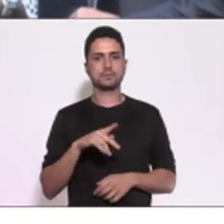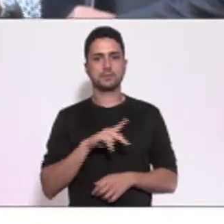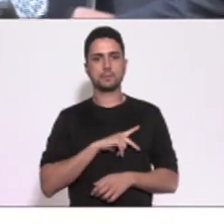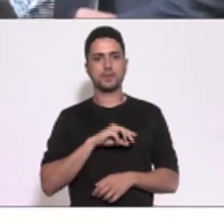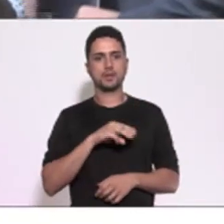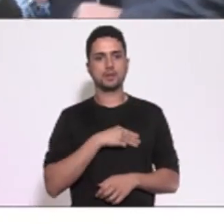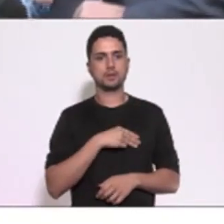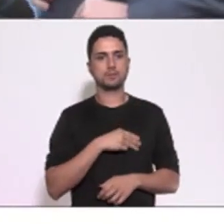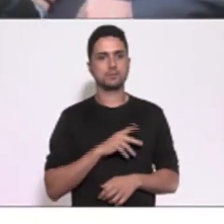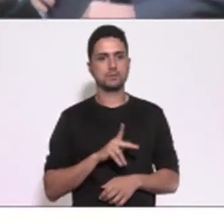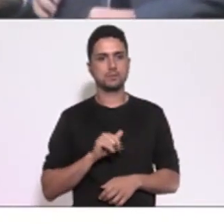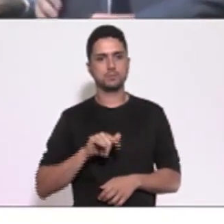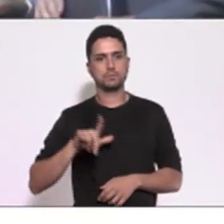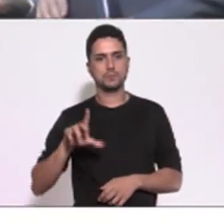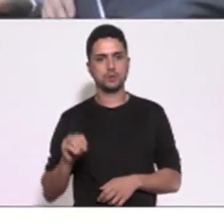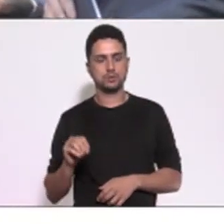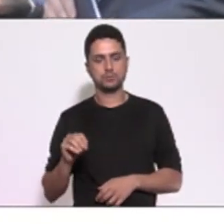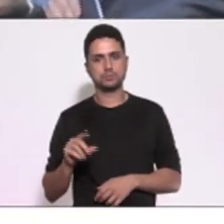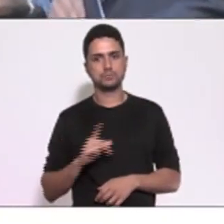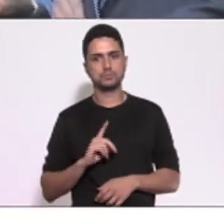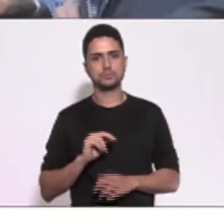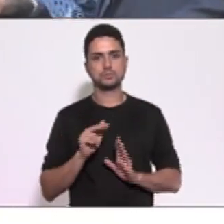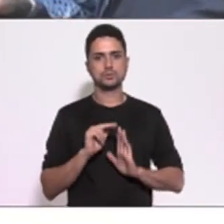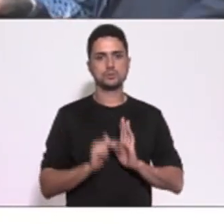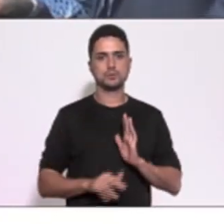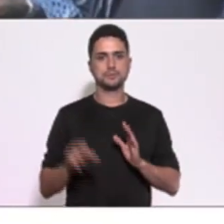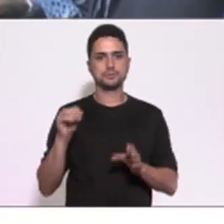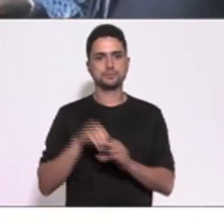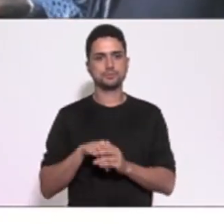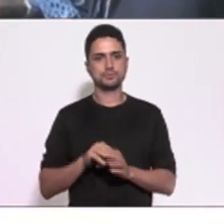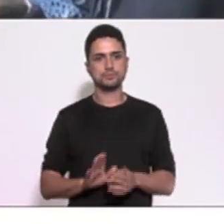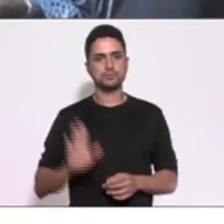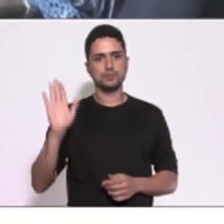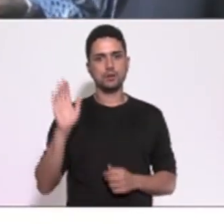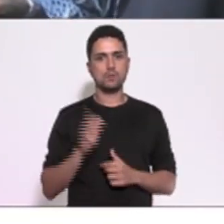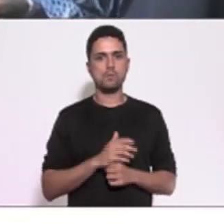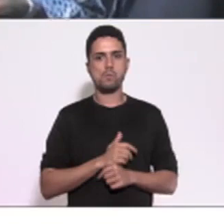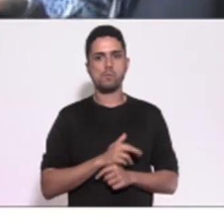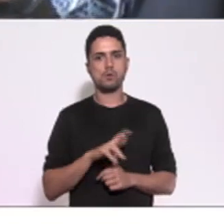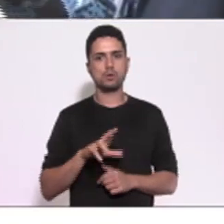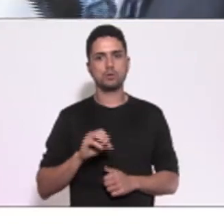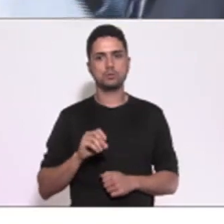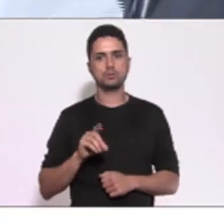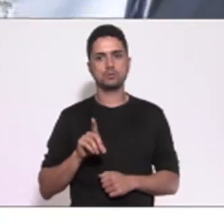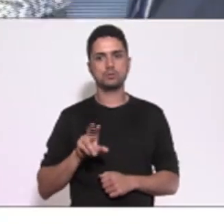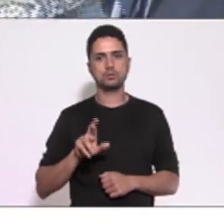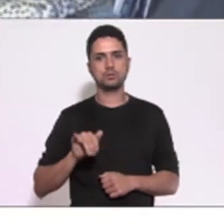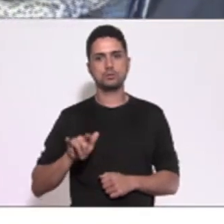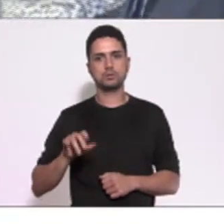Leal Gomes Soares. Parecer da Comissão de Normas Internas e Proposições Externas, favorável, relator do deputado Rodrigo Bacelar. Em discussão.